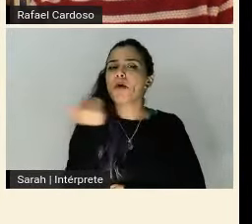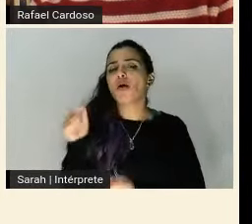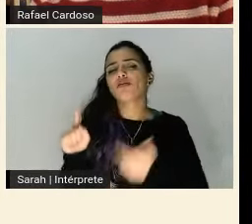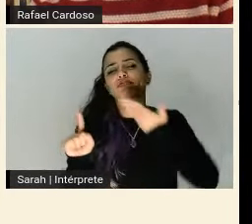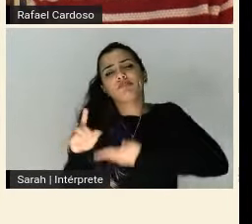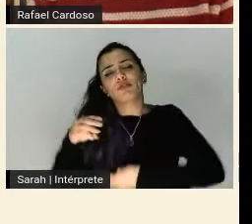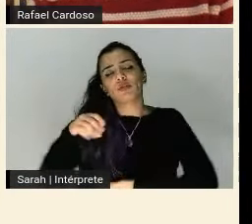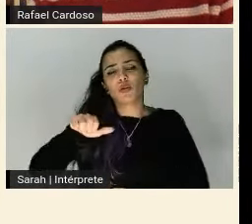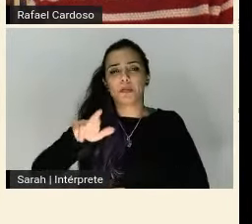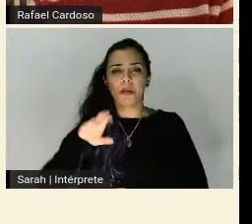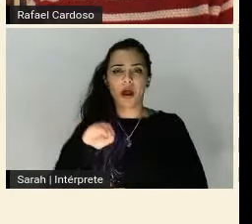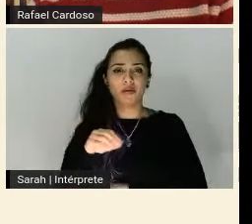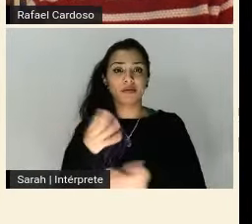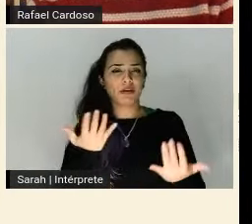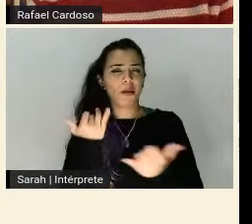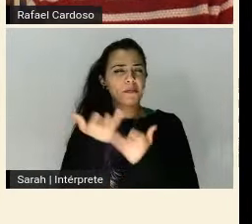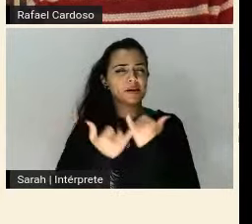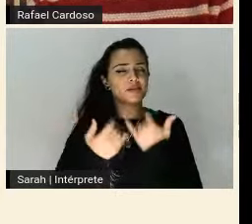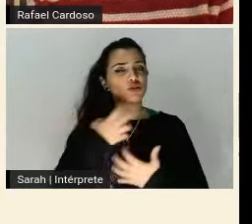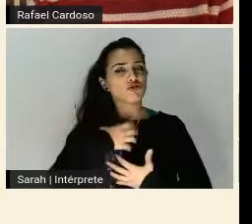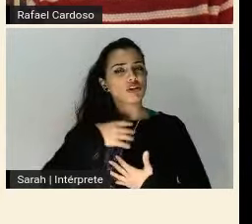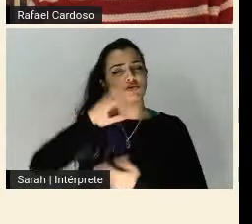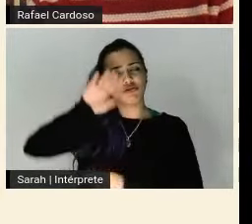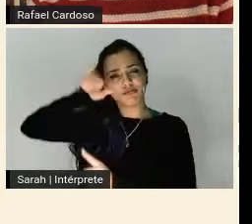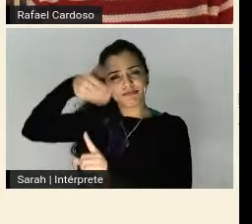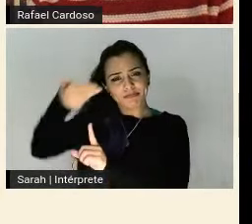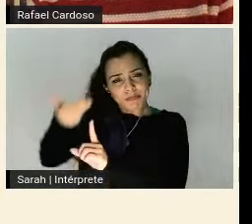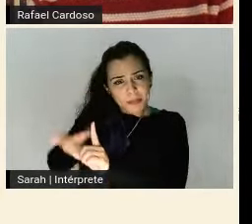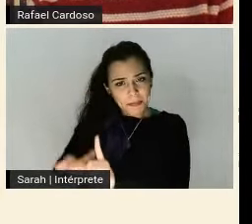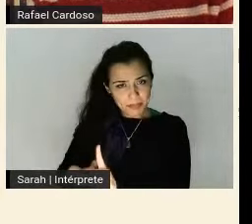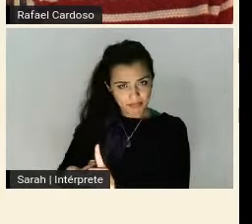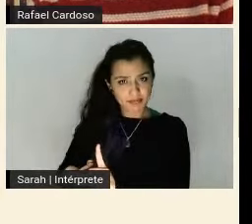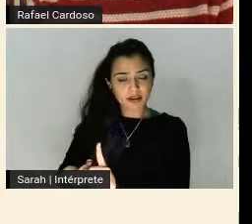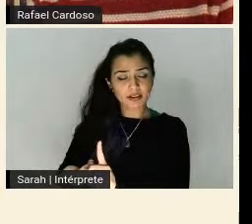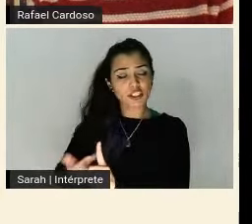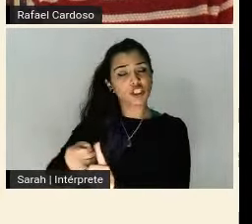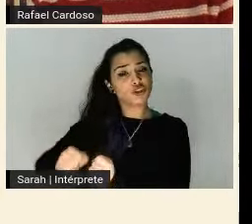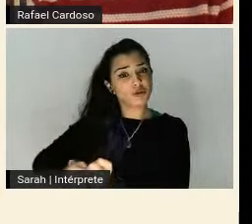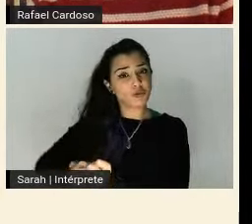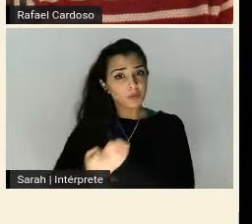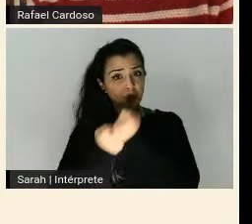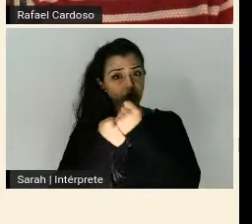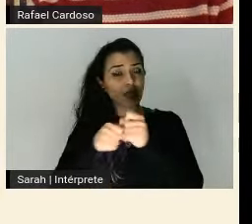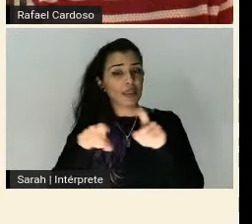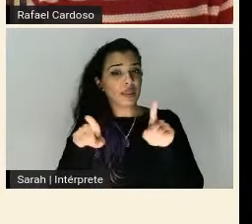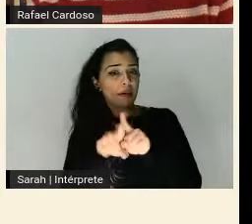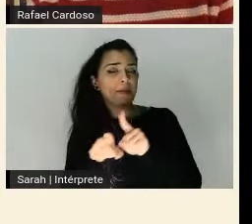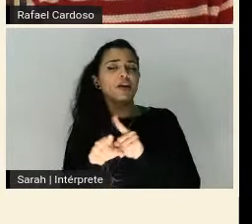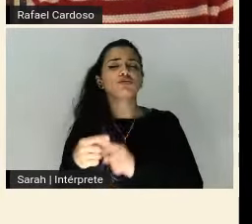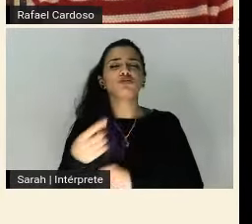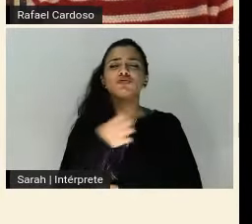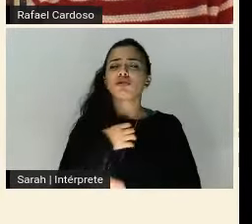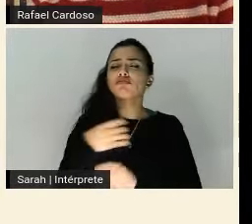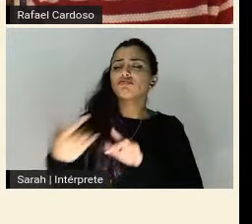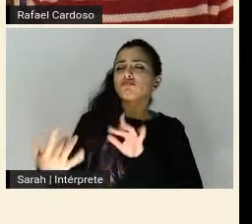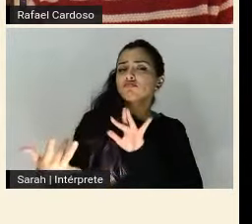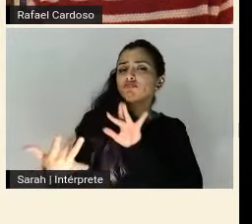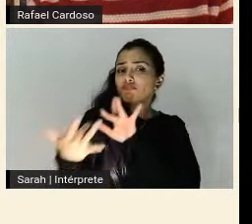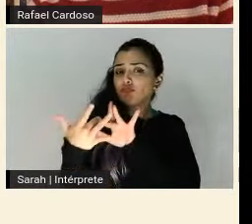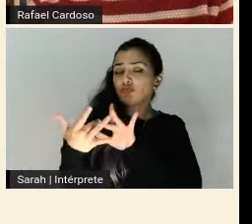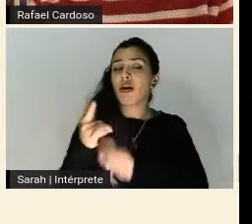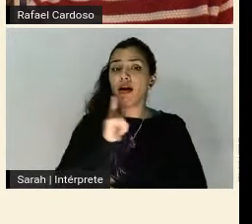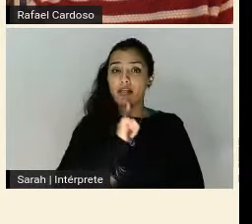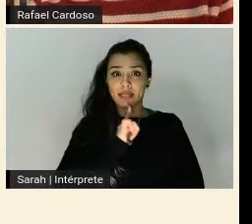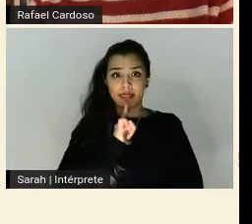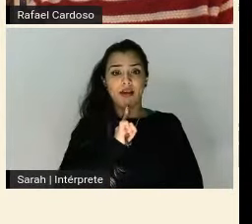de reverência, reforçada pelos elos de colaboração e até parentesco que ligaram o poeta no final da vida